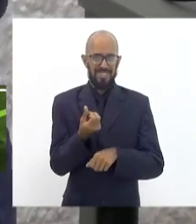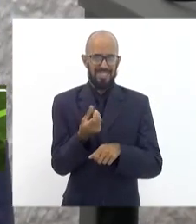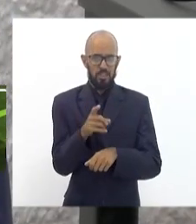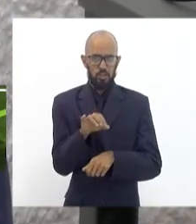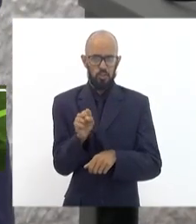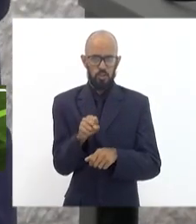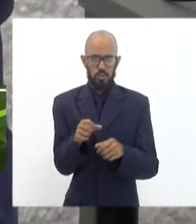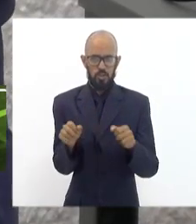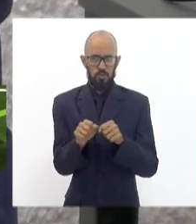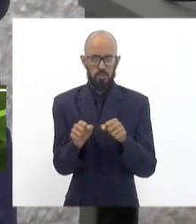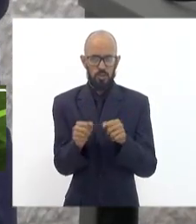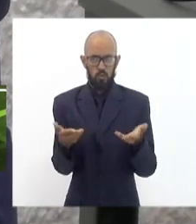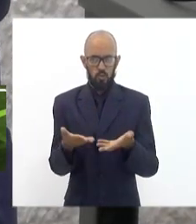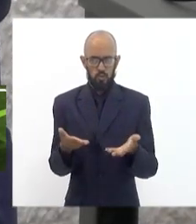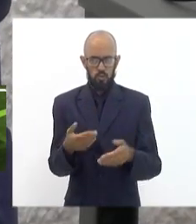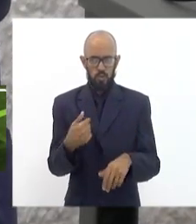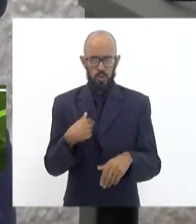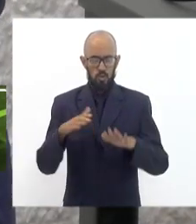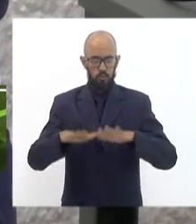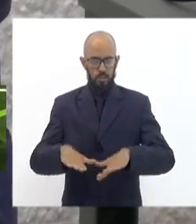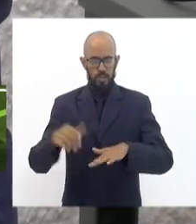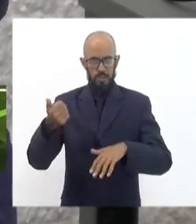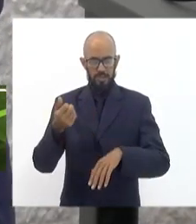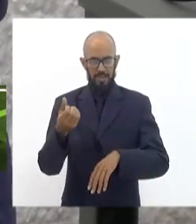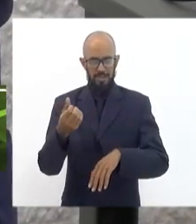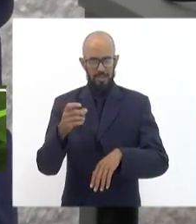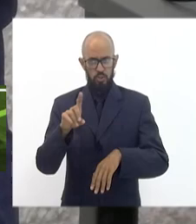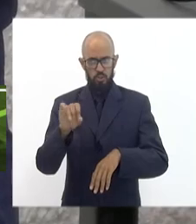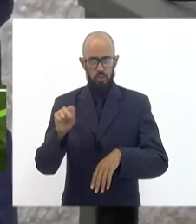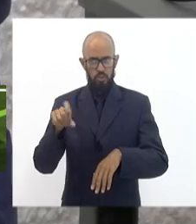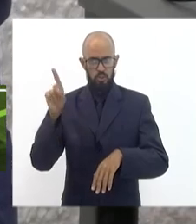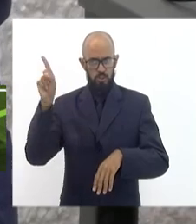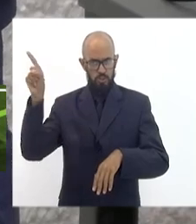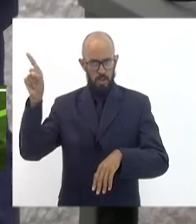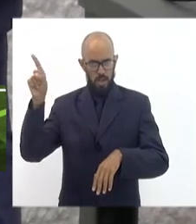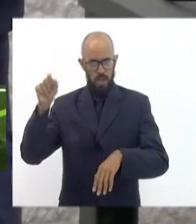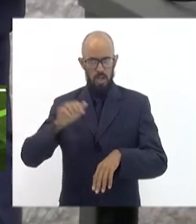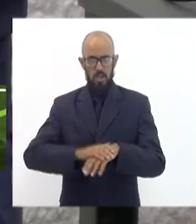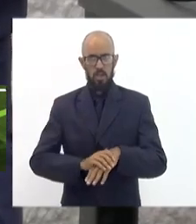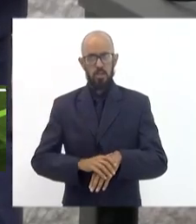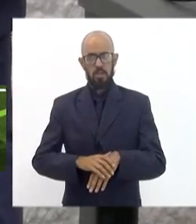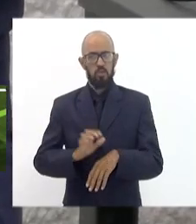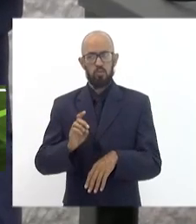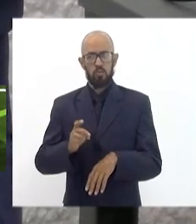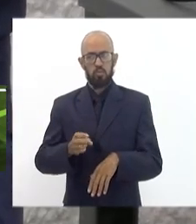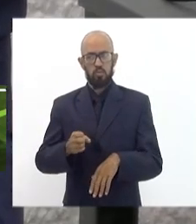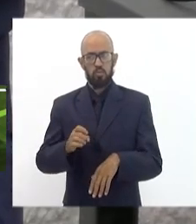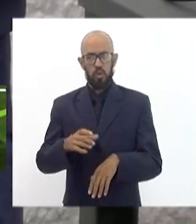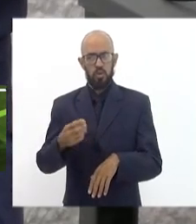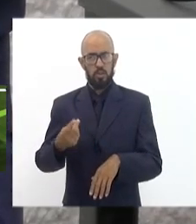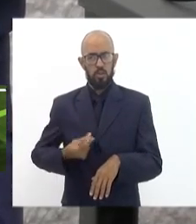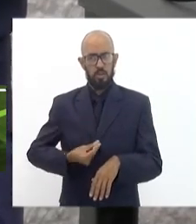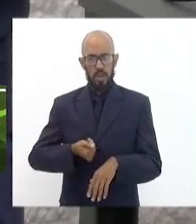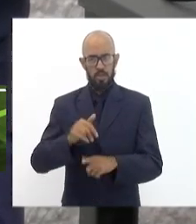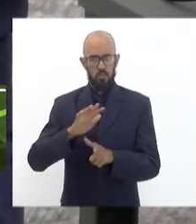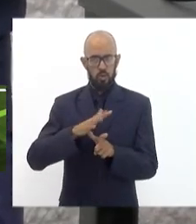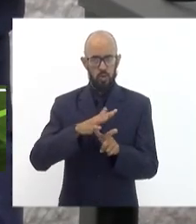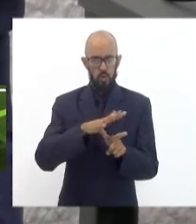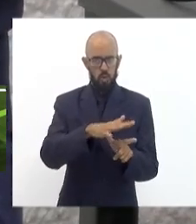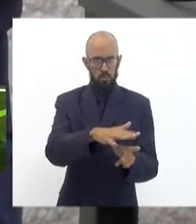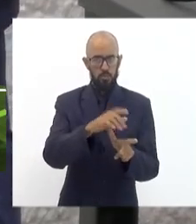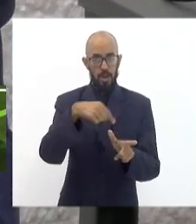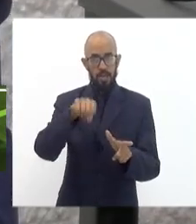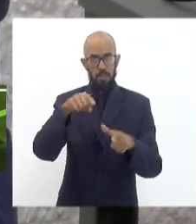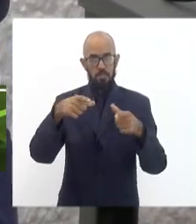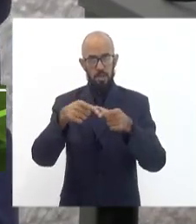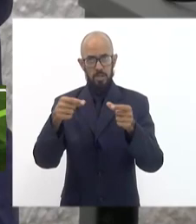fazendo hoje eu fiquei em Petrópolis 16 dias sem sair do aliás sair de lá no helicóptero do estado para ir para